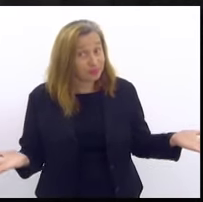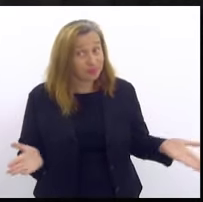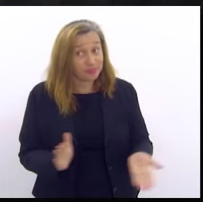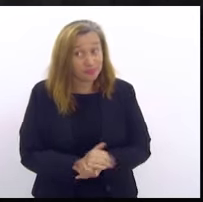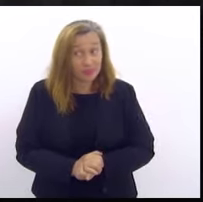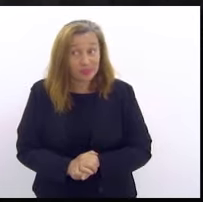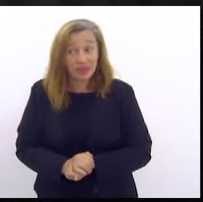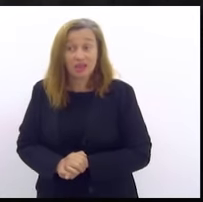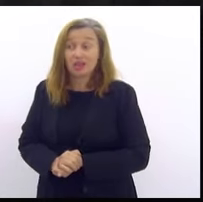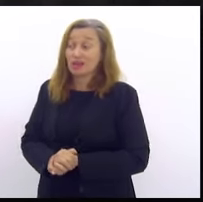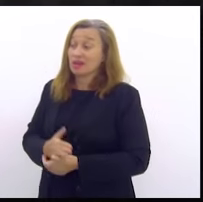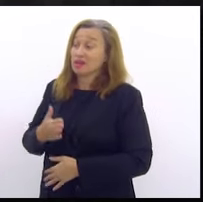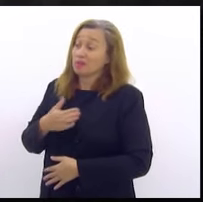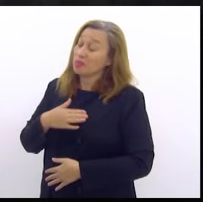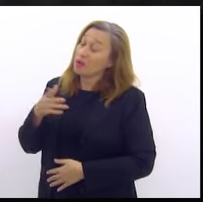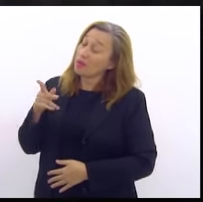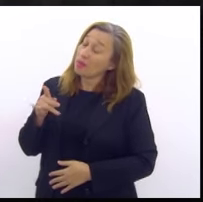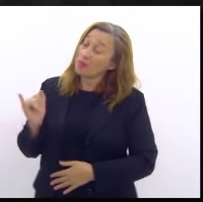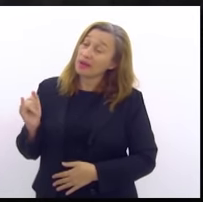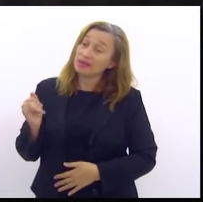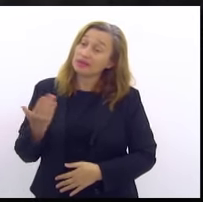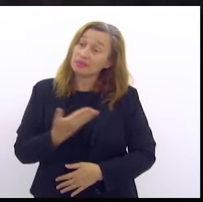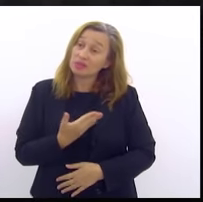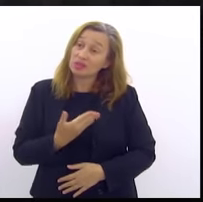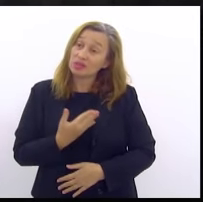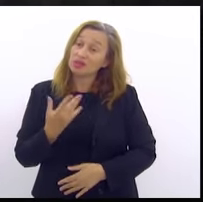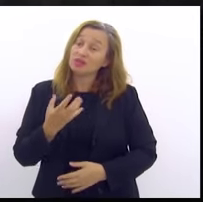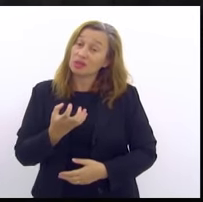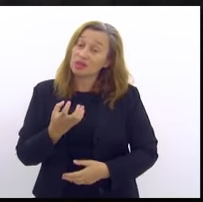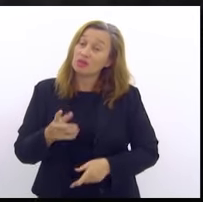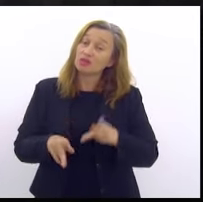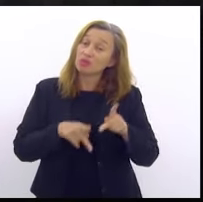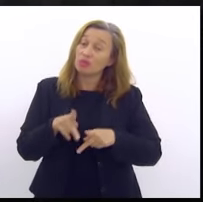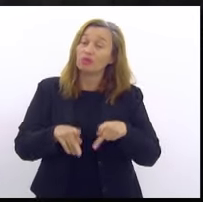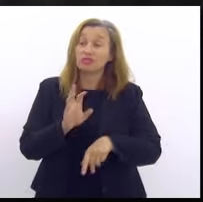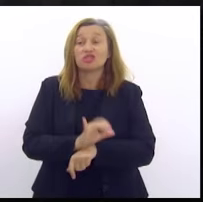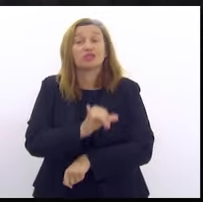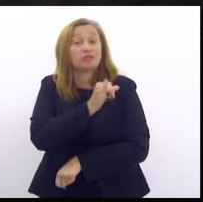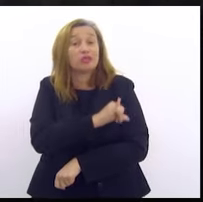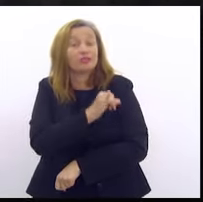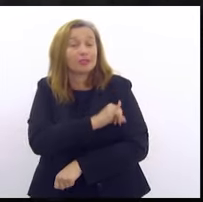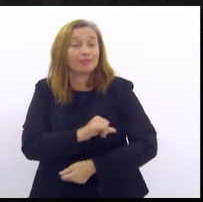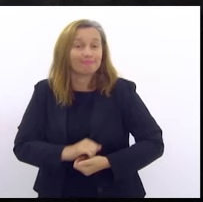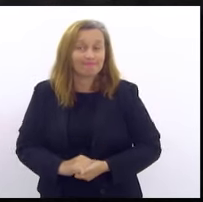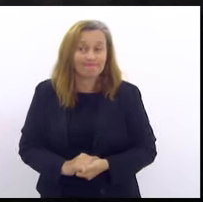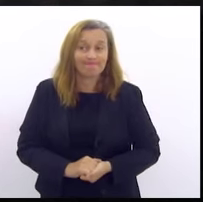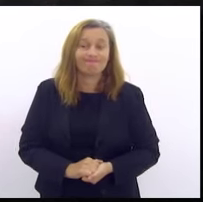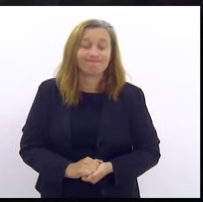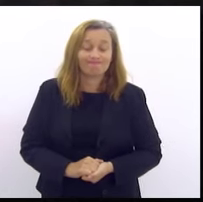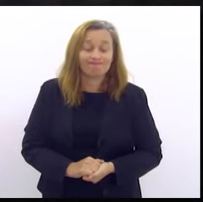E aí, meus nobres pares, eu queria que a população do estado do Rio de Janeiro